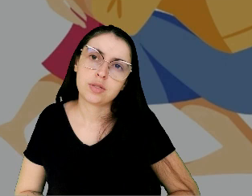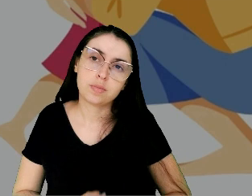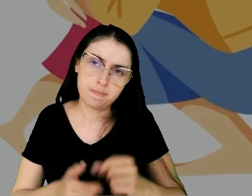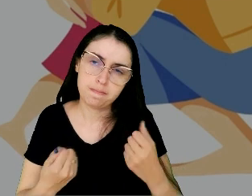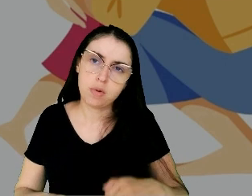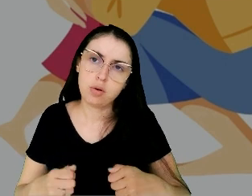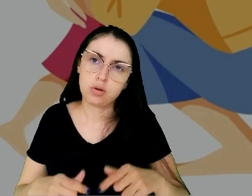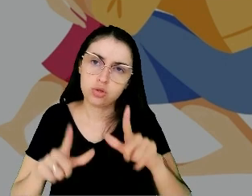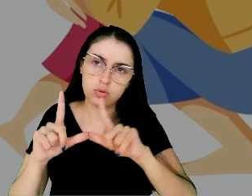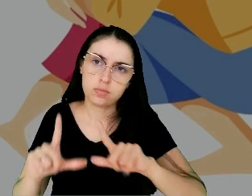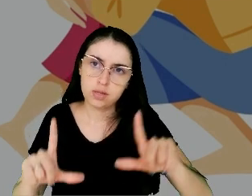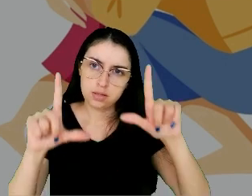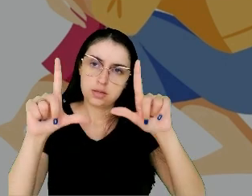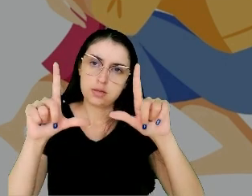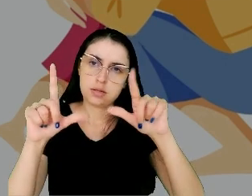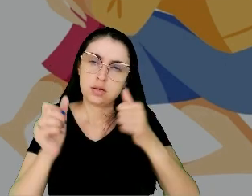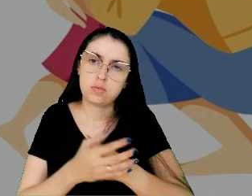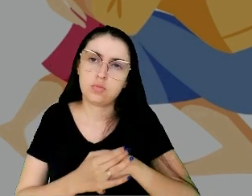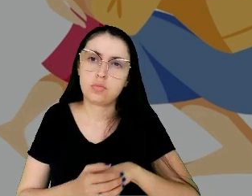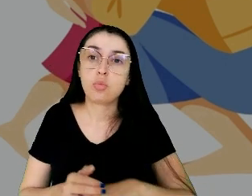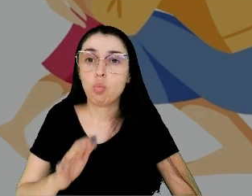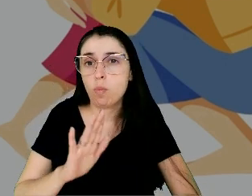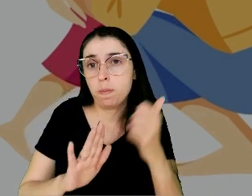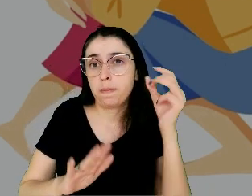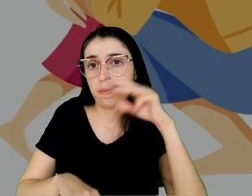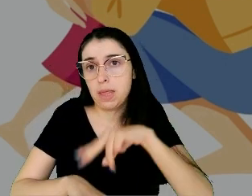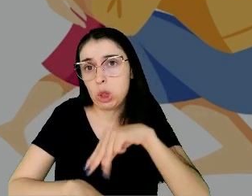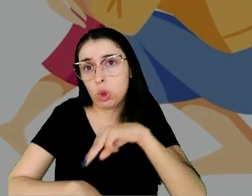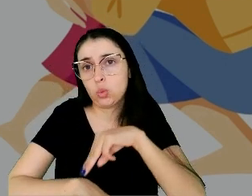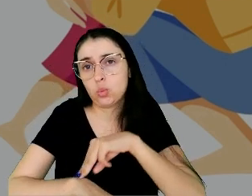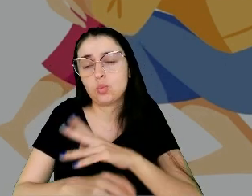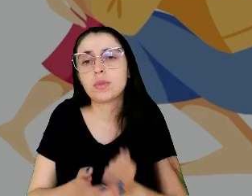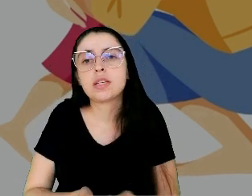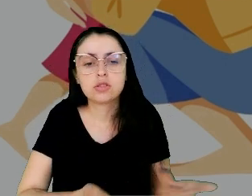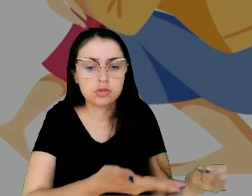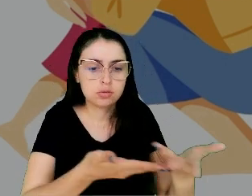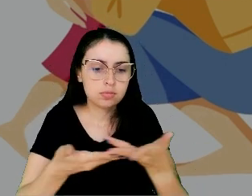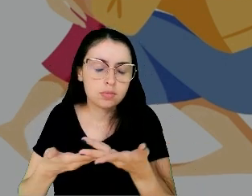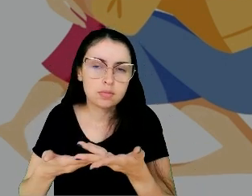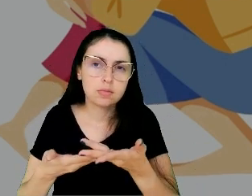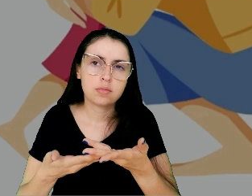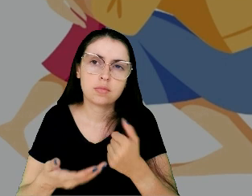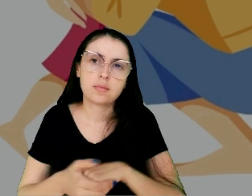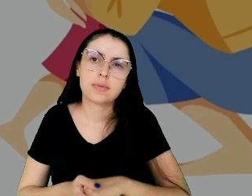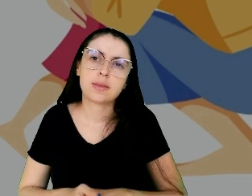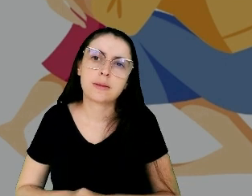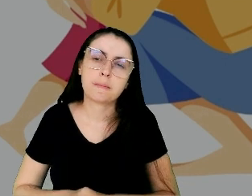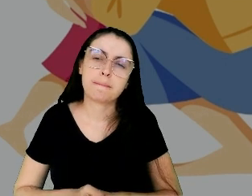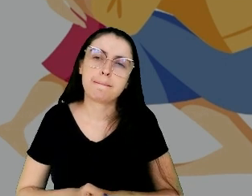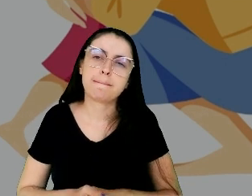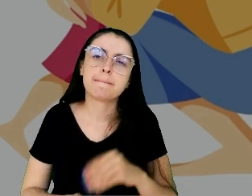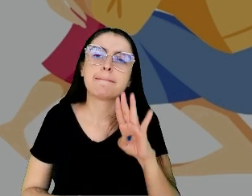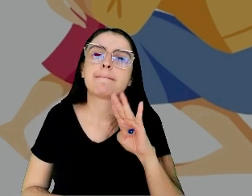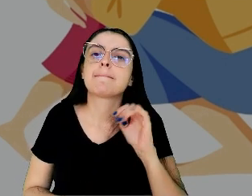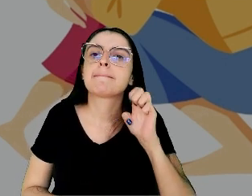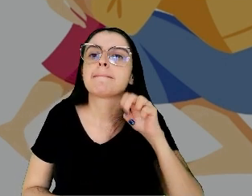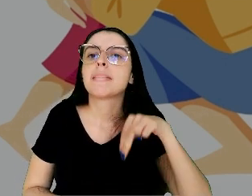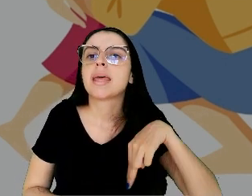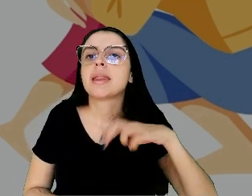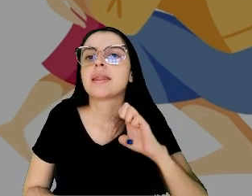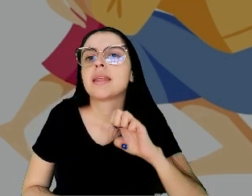reproduzir esse nosso vídeo de 1 minuto e também convidar o Bene Francis do Nascimento, o